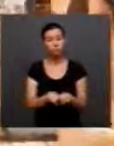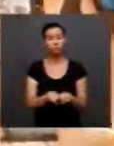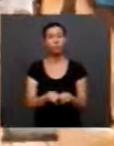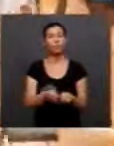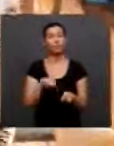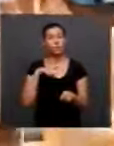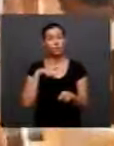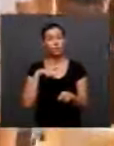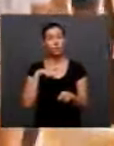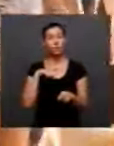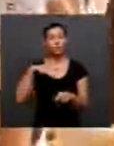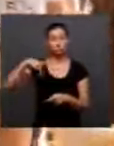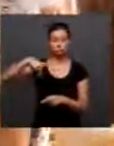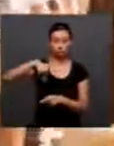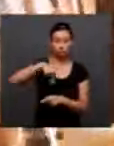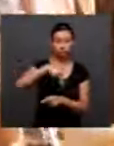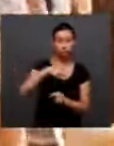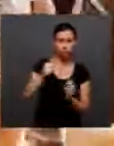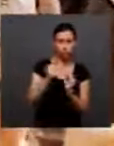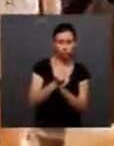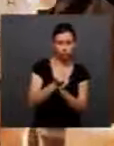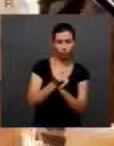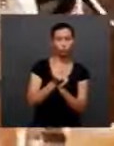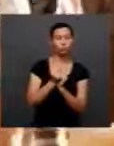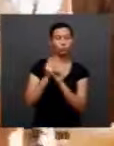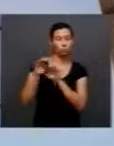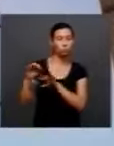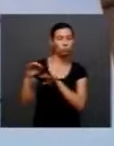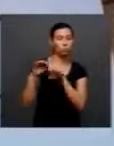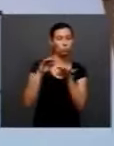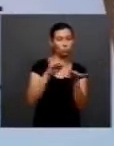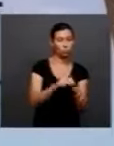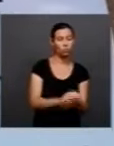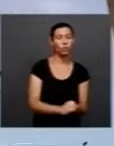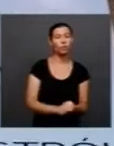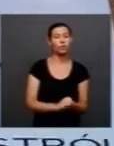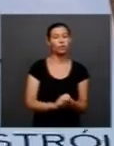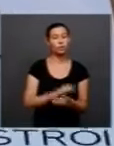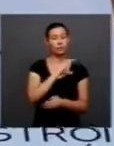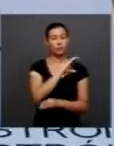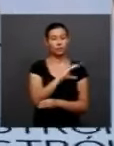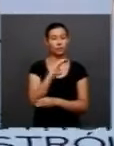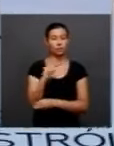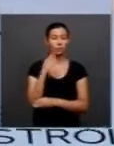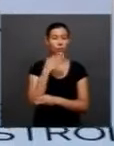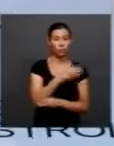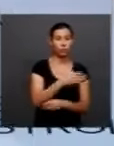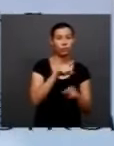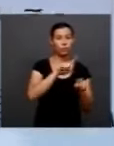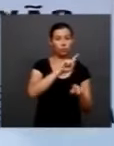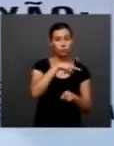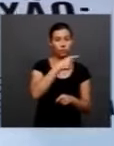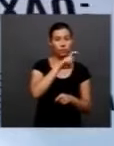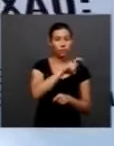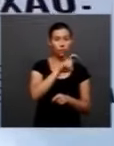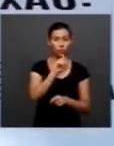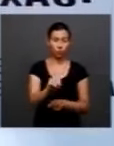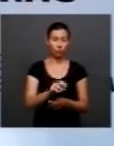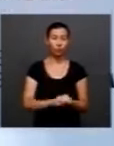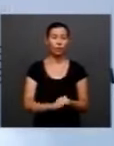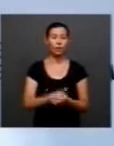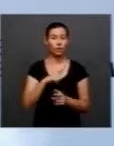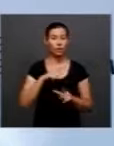passando pelo Centro de Convivência e também pelo Bloco 5O. Fixaram cartazes com frases de reflexão a respeito do